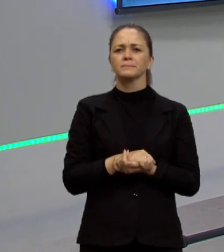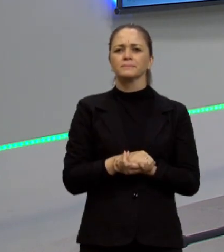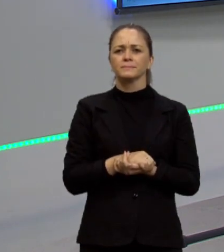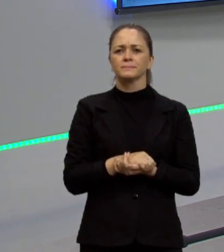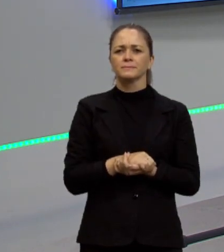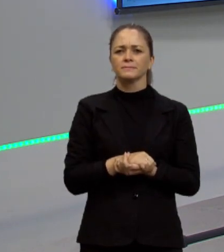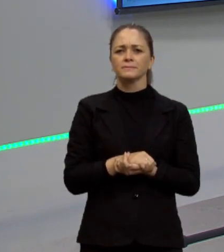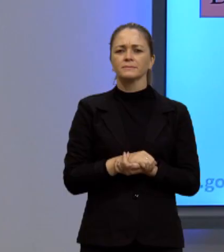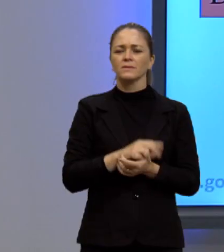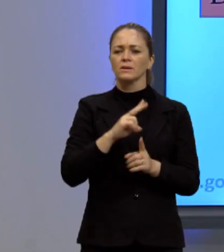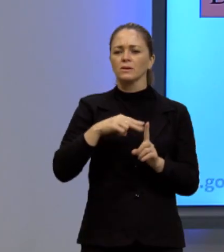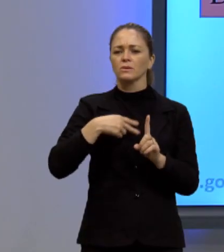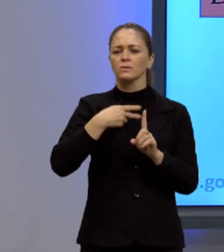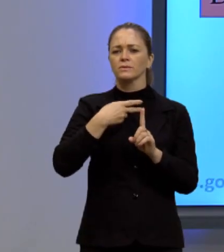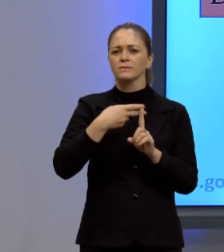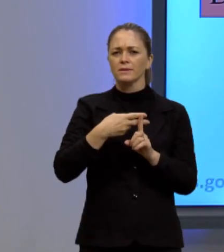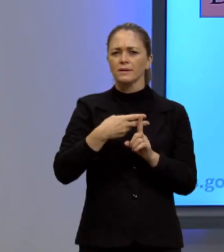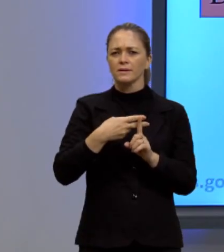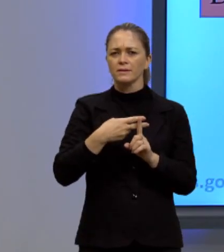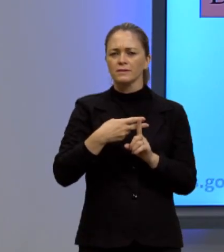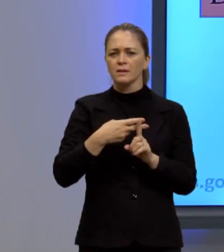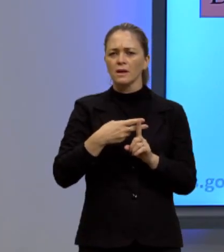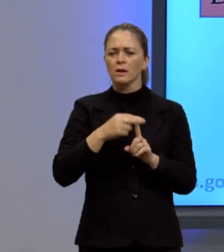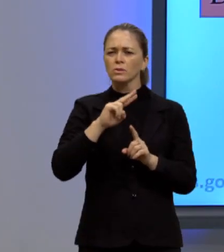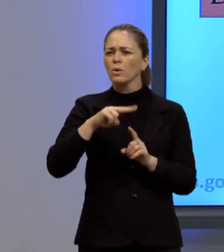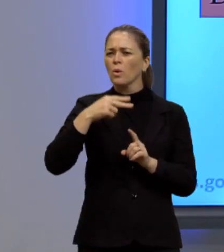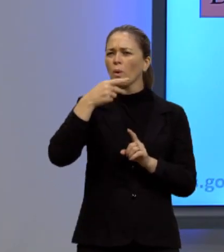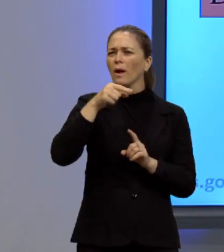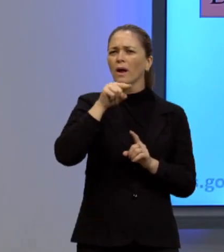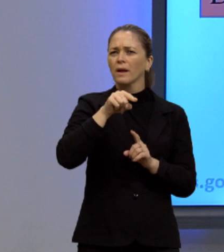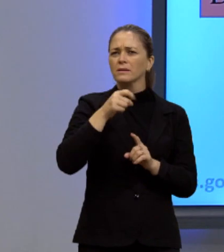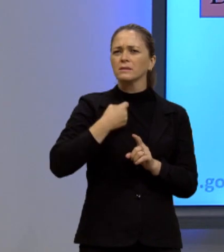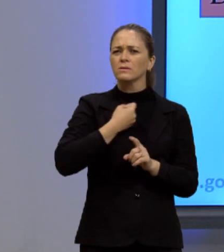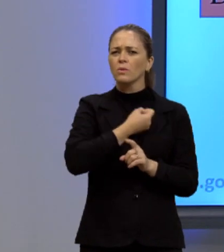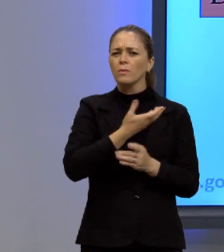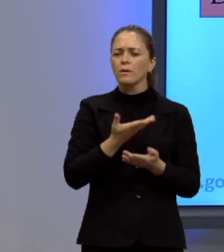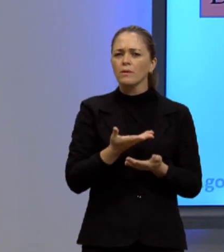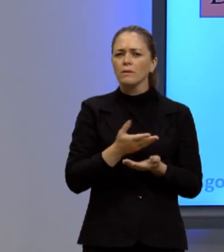dobro, duas vezes, do quadrado deste número que eu estou falando.